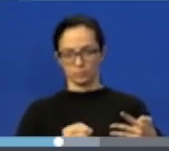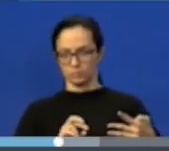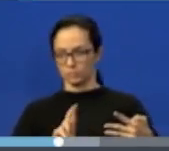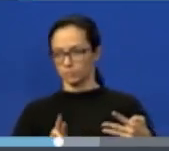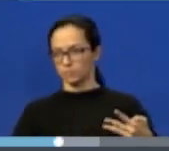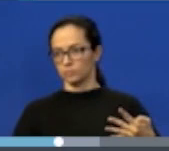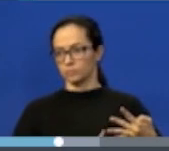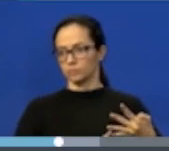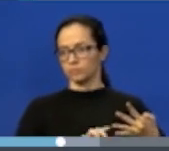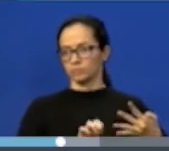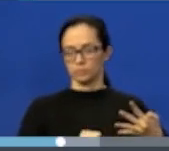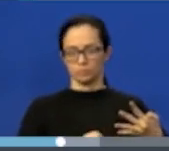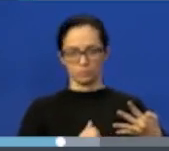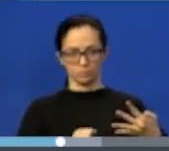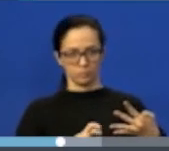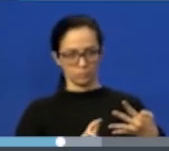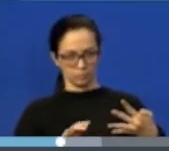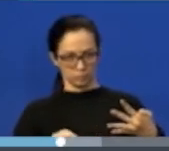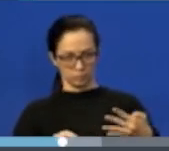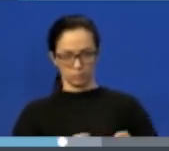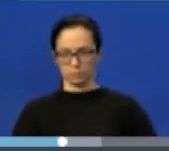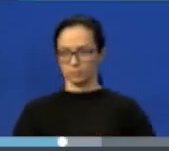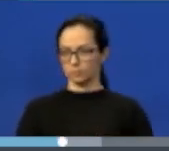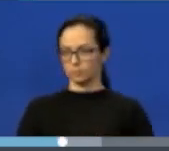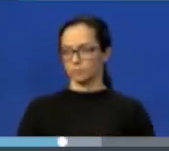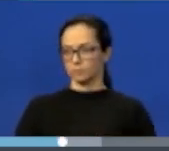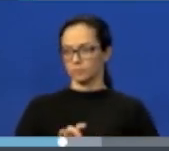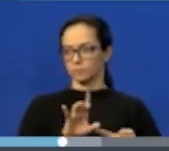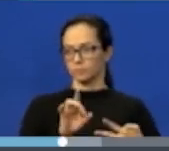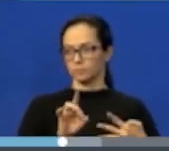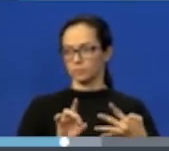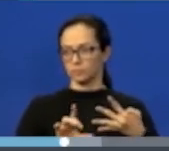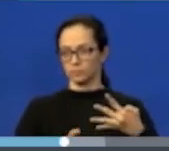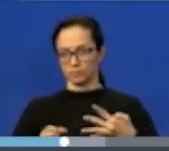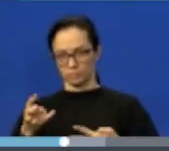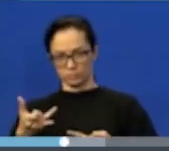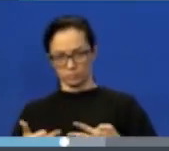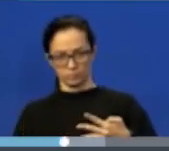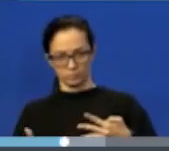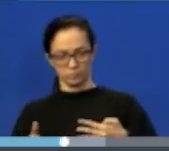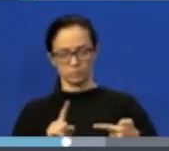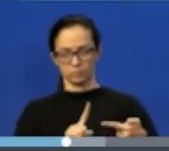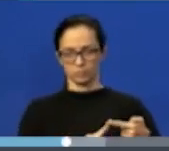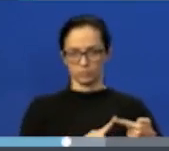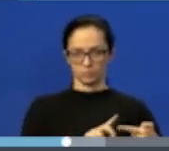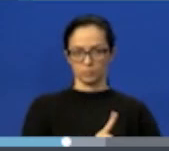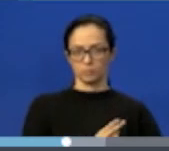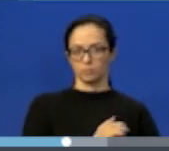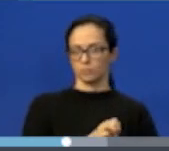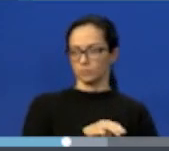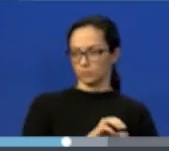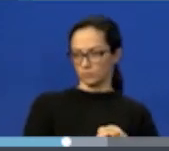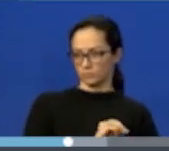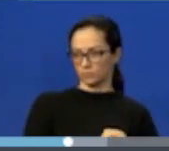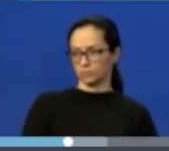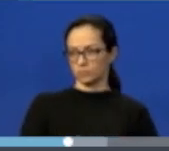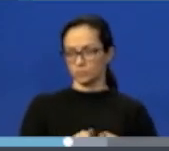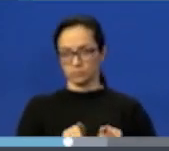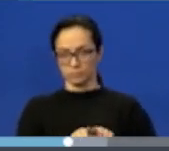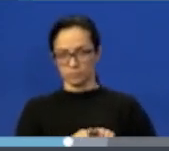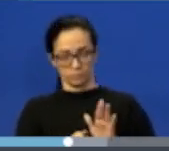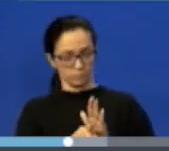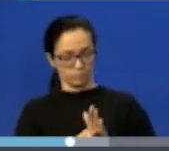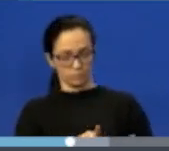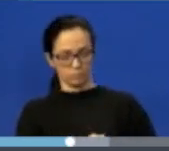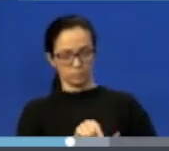o exame do escarro. Então, na sequência, nós vamos falar sobre a hemocultura. A hemocultura é o exame de escolha na suspeita clínica